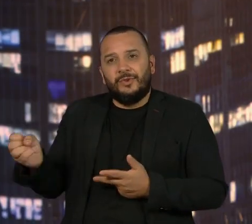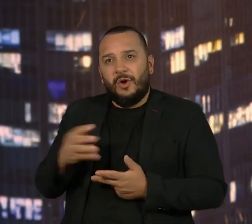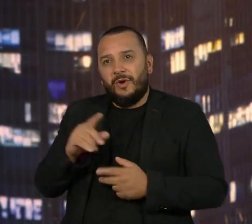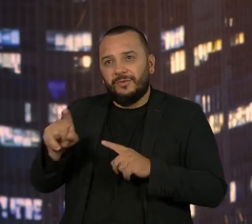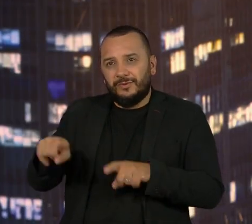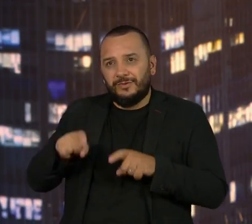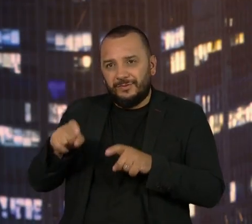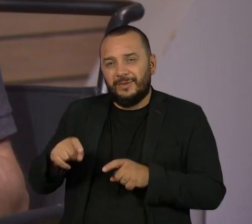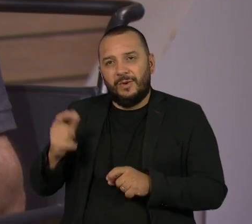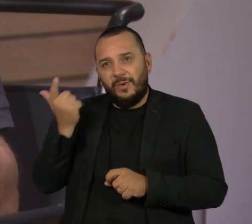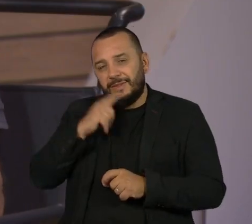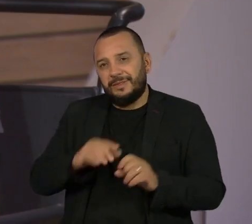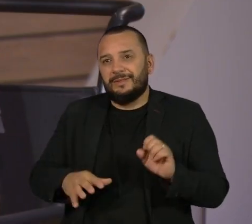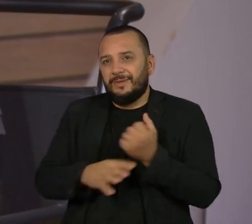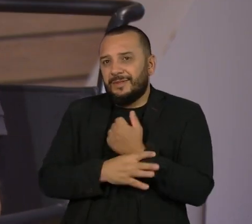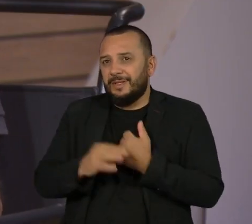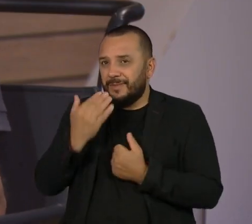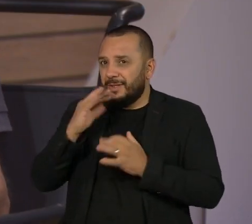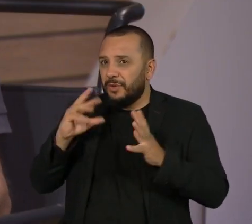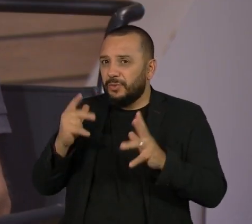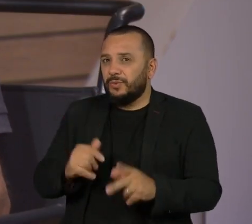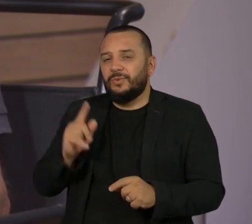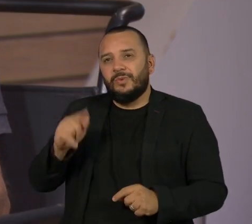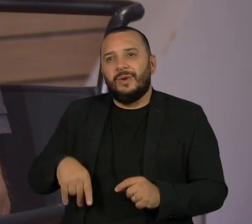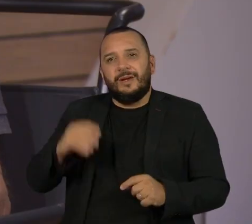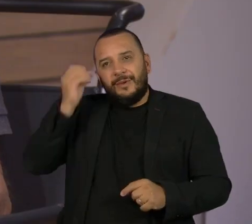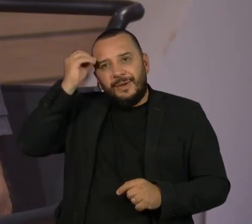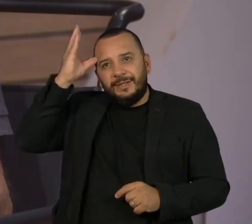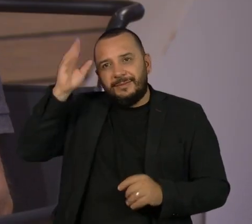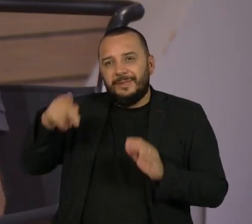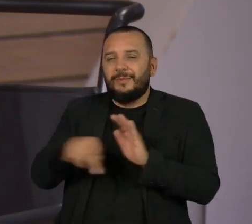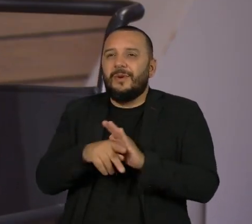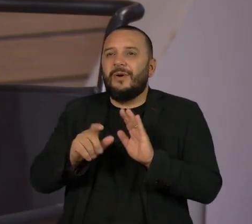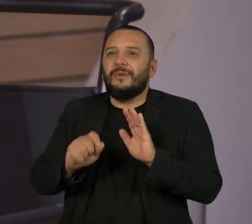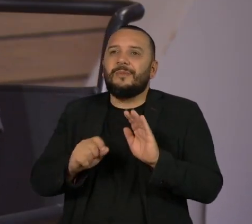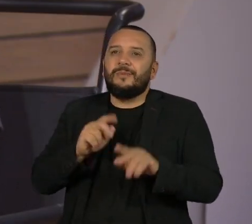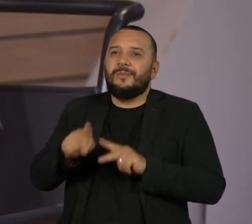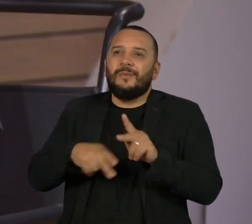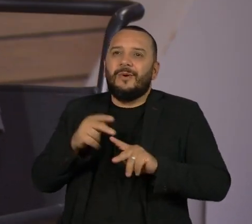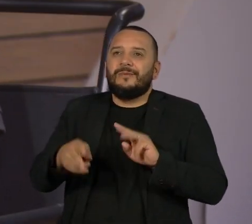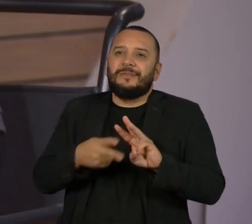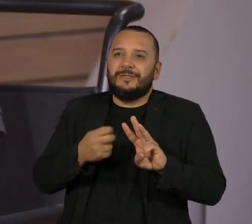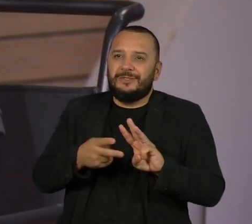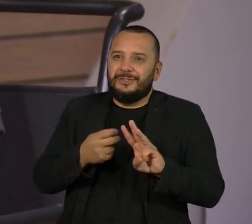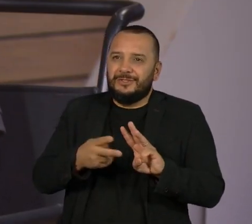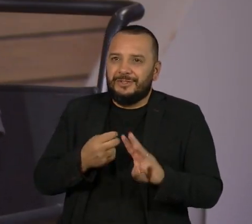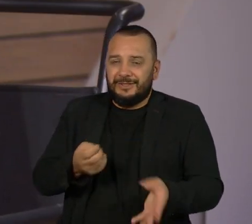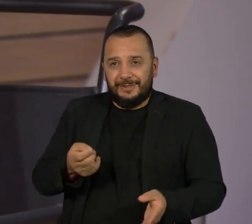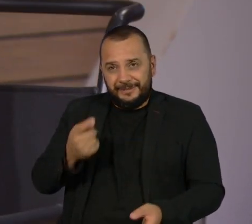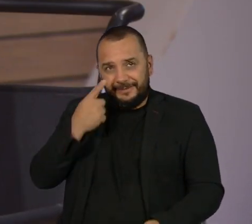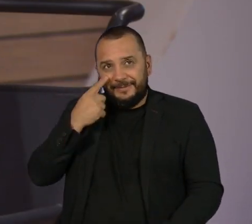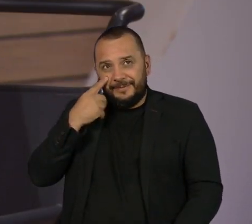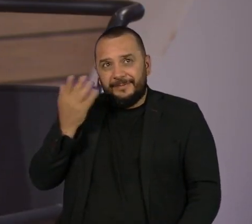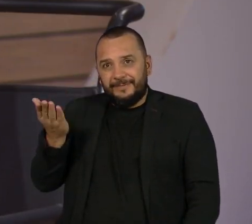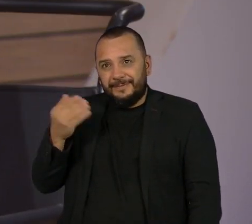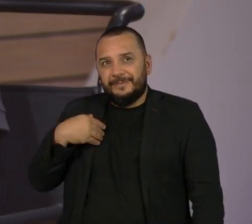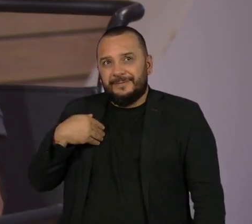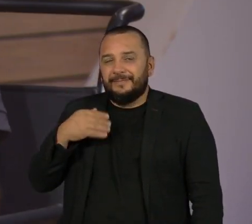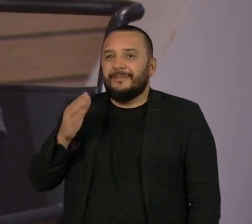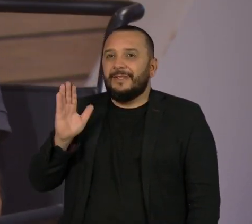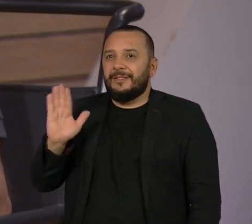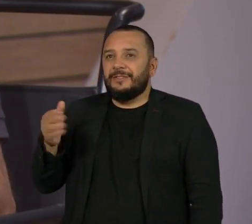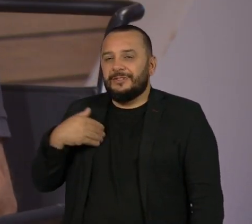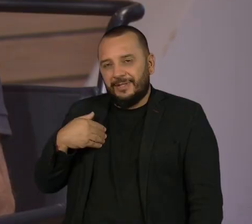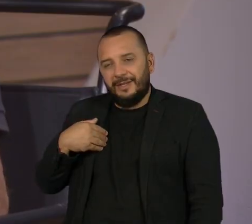seja, garantia alimentar, tudo isso vem desses conhecimentos tradicionais. Olha o que saiu dos Andes para o mundo, como as batatas,